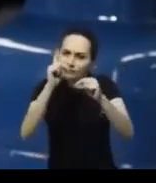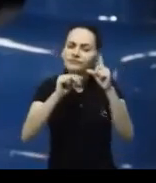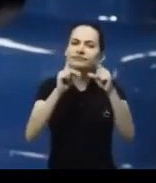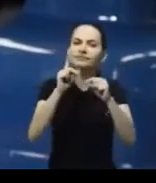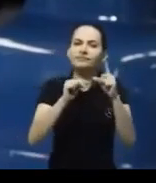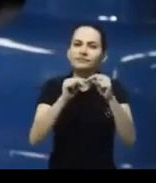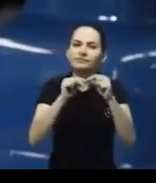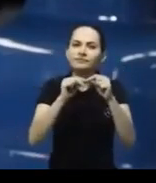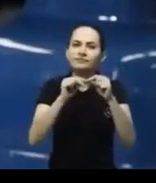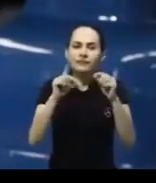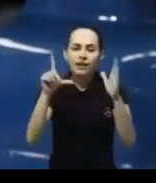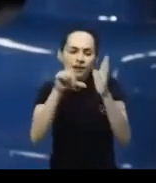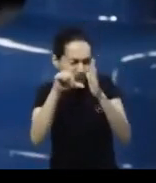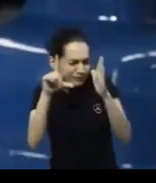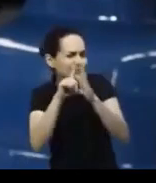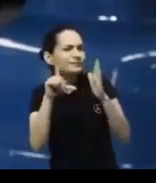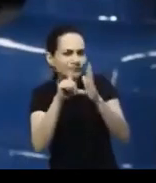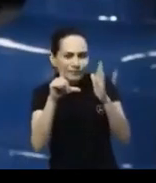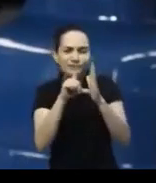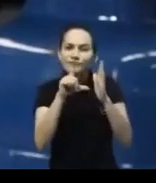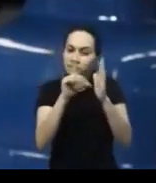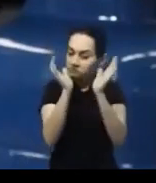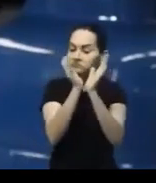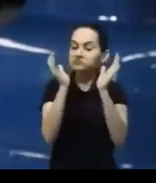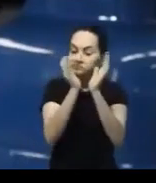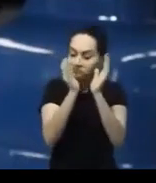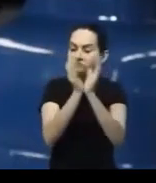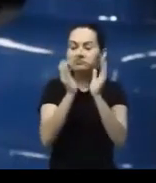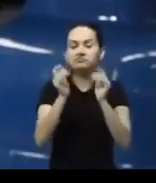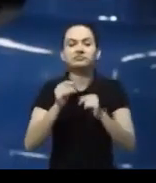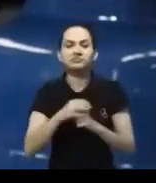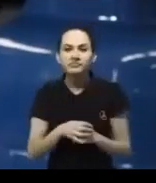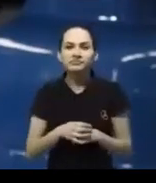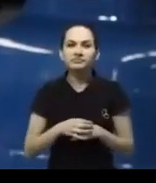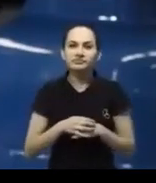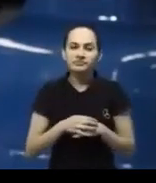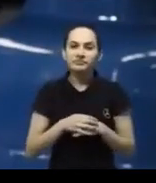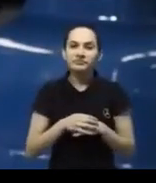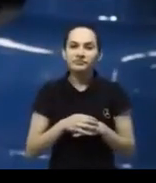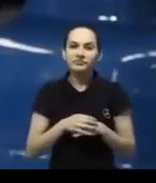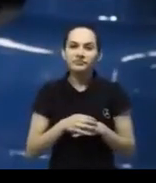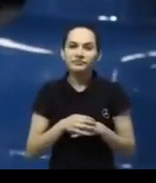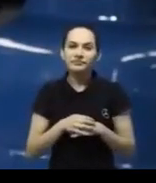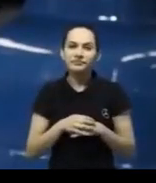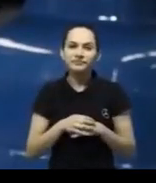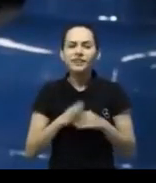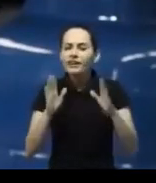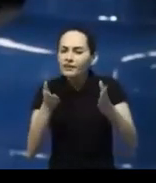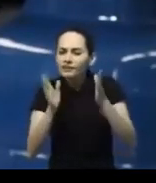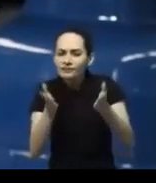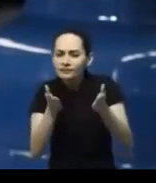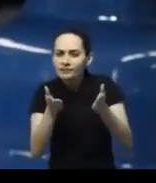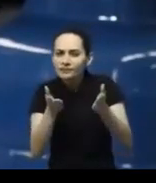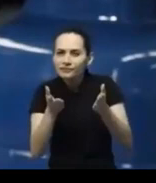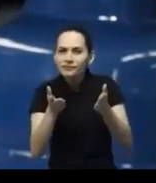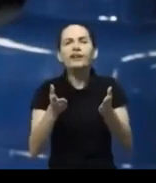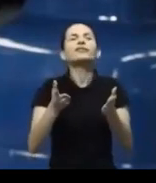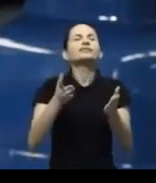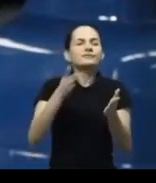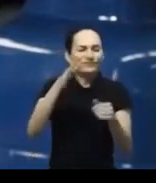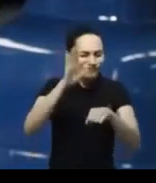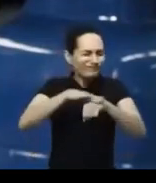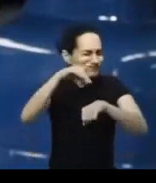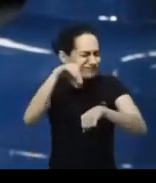Mercedes e a rede de concessionárias faz parte dela, do sênior ao júnior, hoje é composta por mais